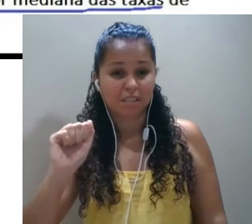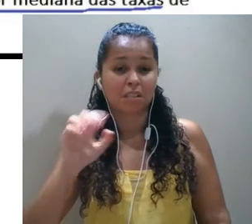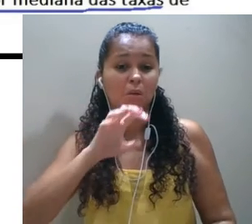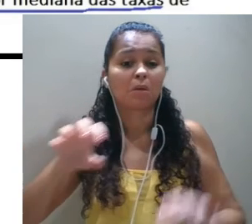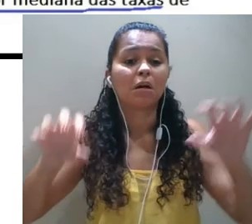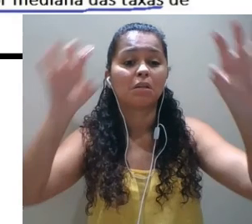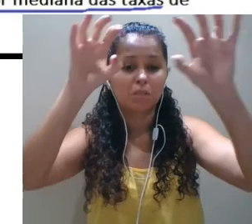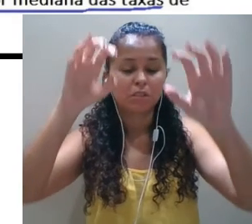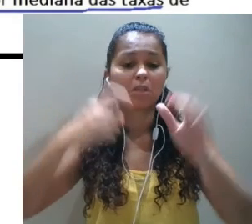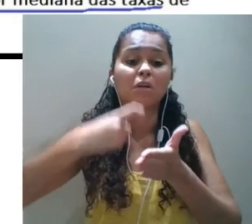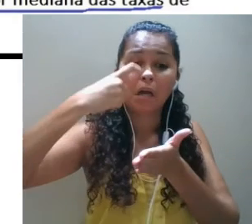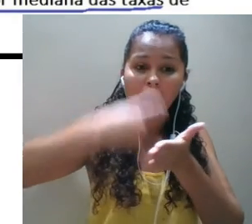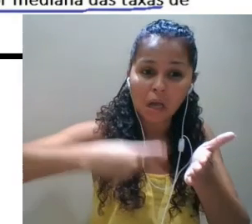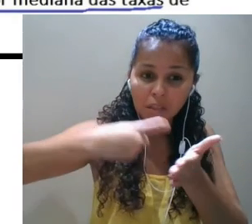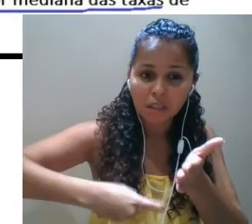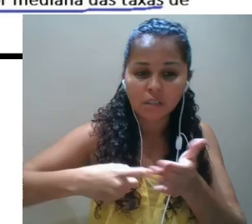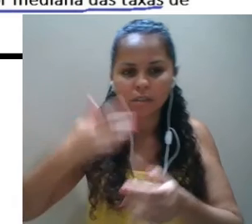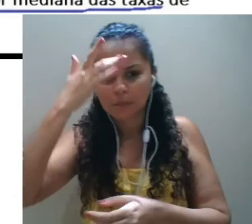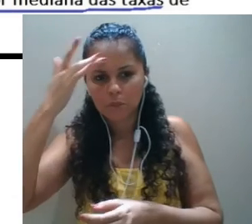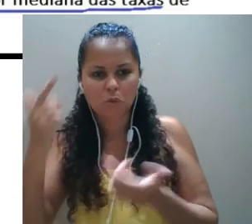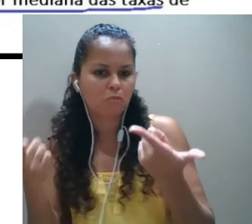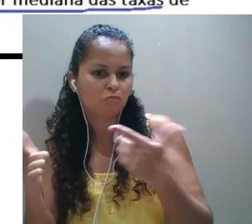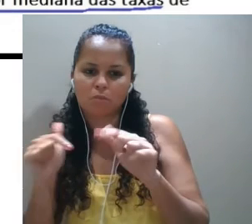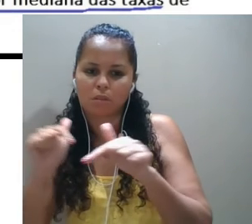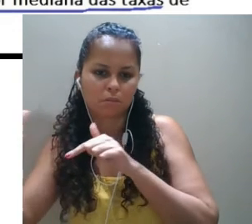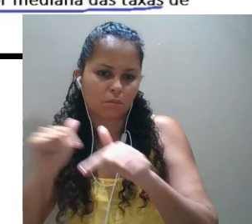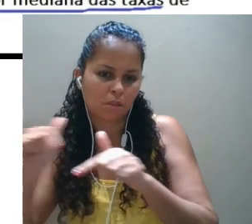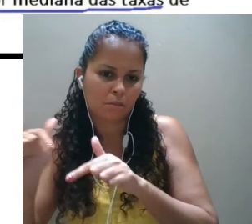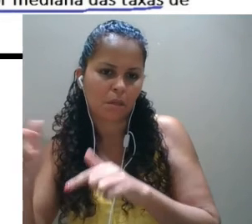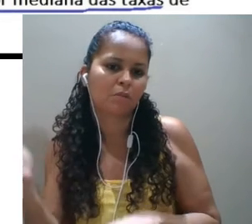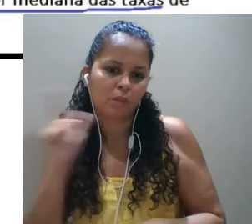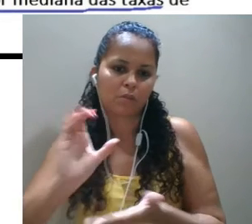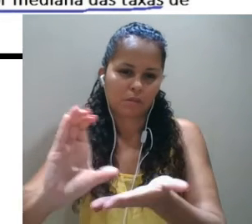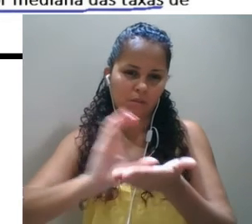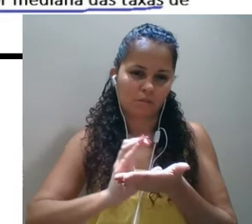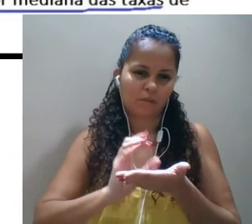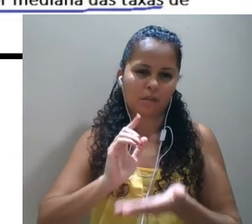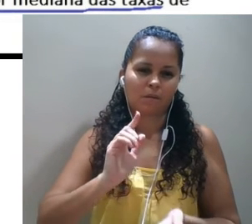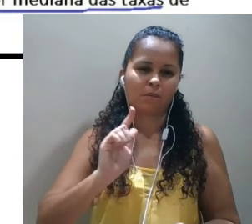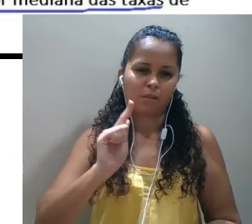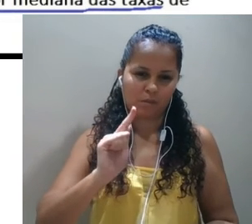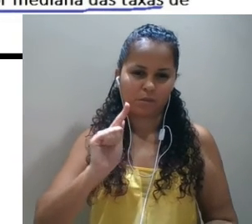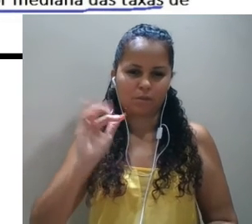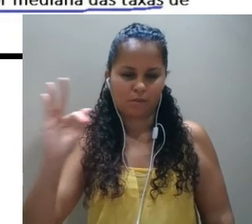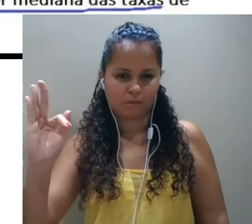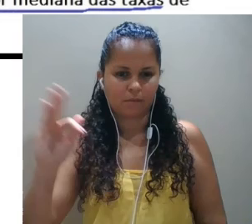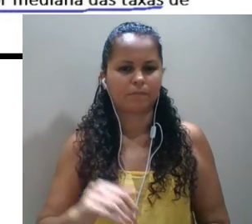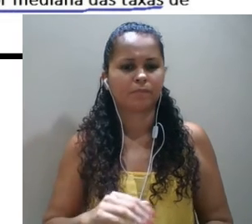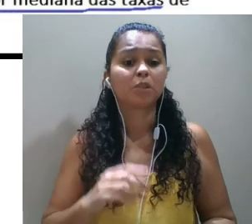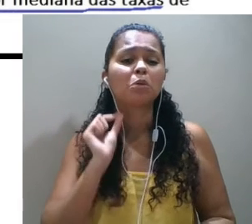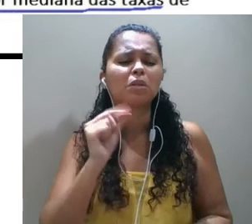das taxas de desemprego dos últimos anos seria aquela contemplada. Então, o que a gente tem que fazer? A gente vai pegar região por